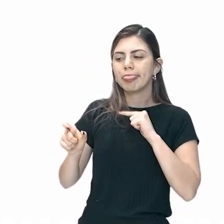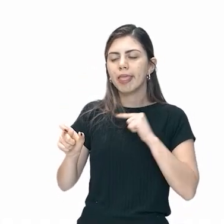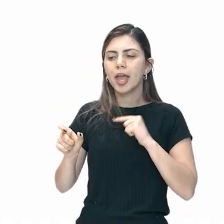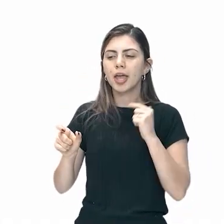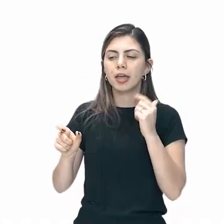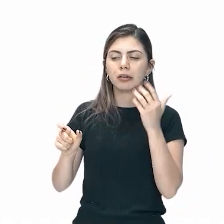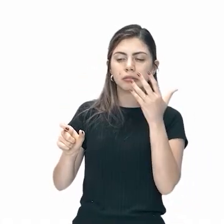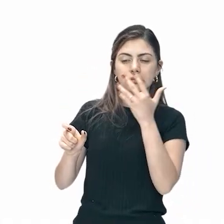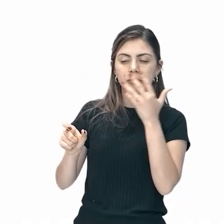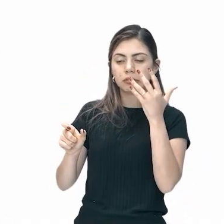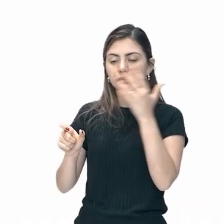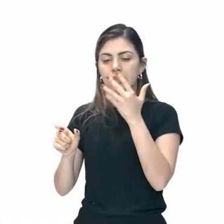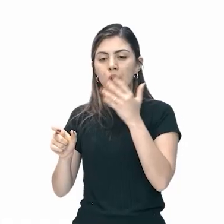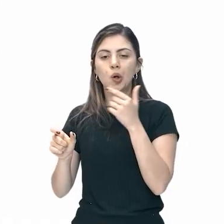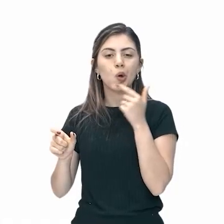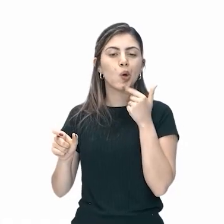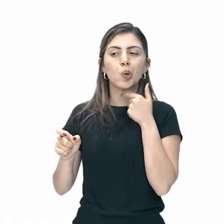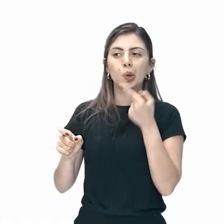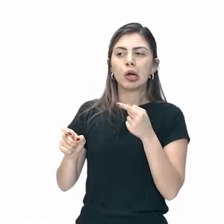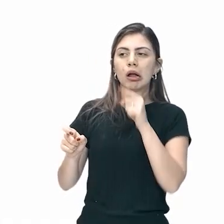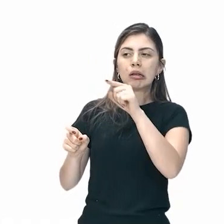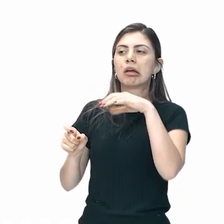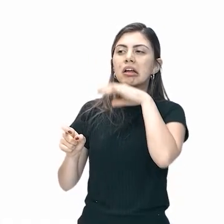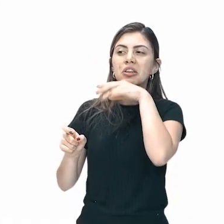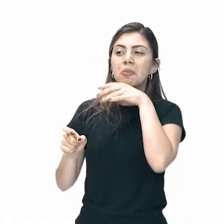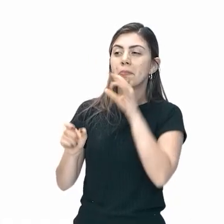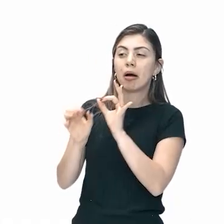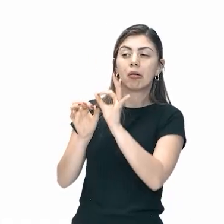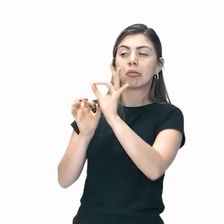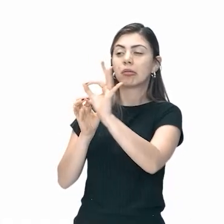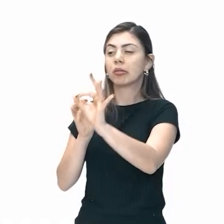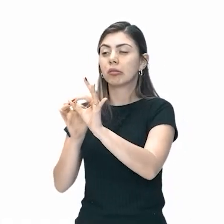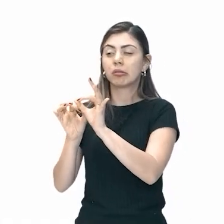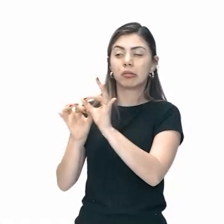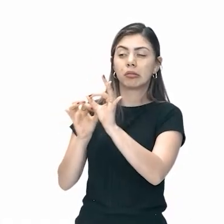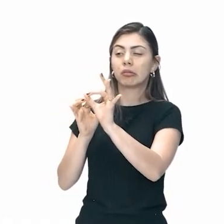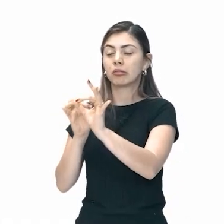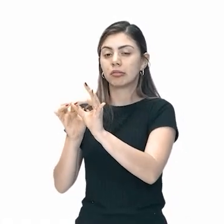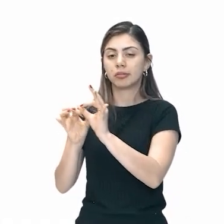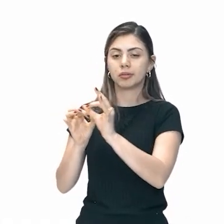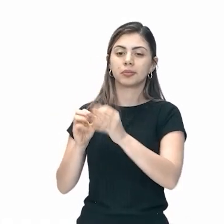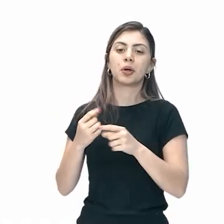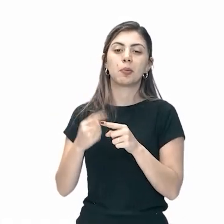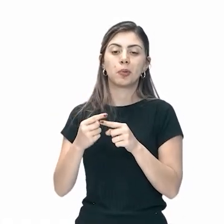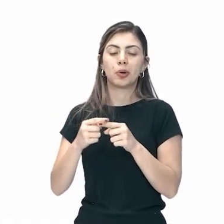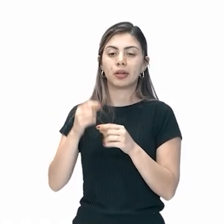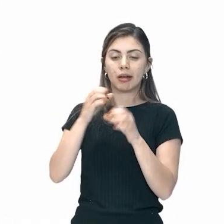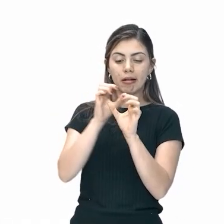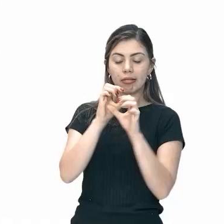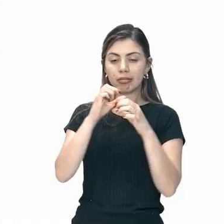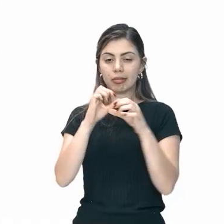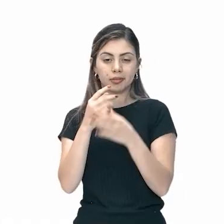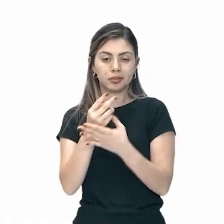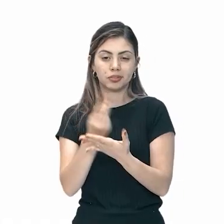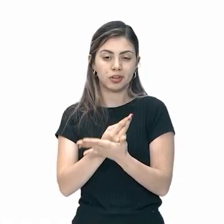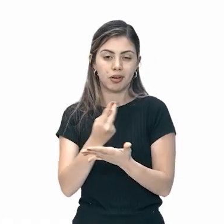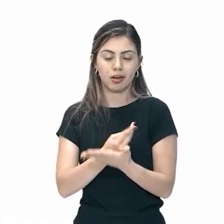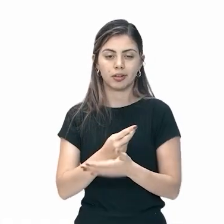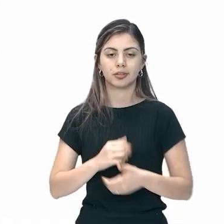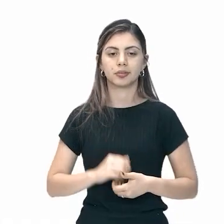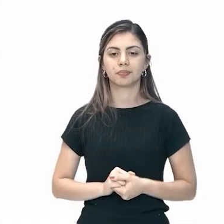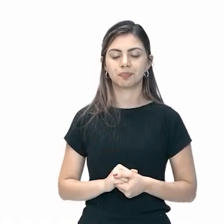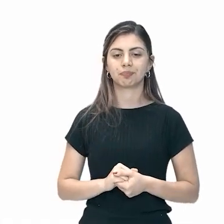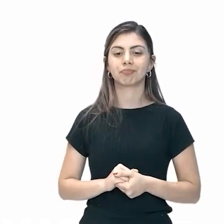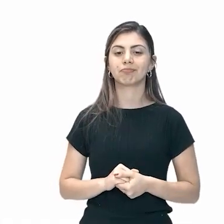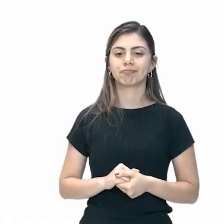não consegue ver bicho, porque ele usa uma lente divergente. Olha só, não foi o professor Kelvin que inventou essa piada, viu?